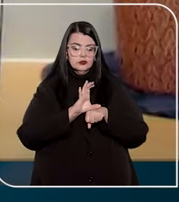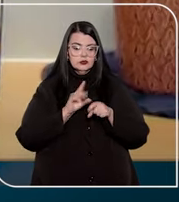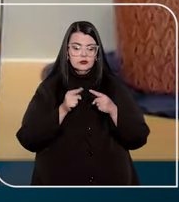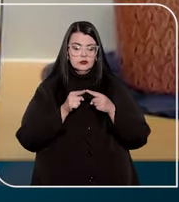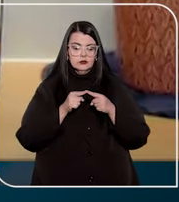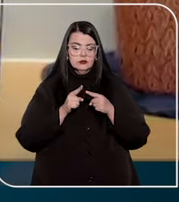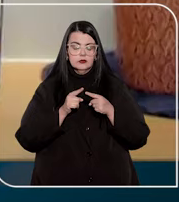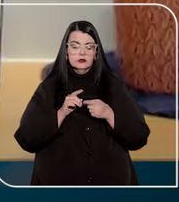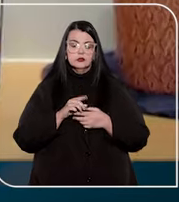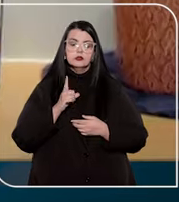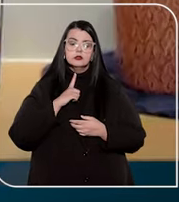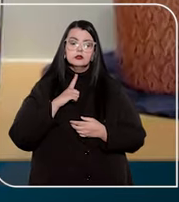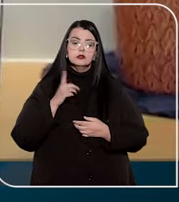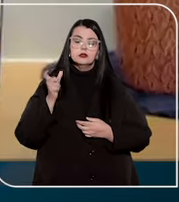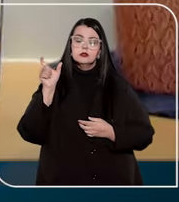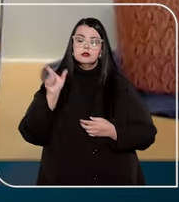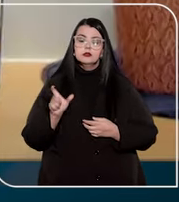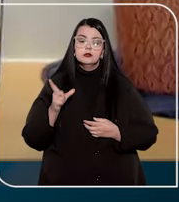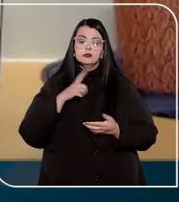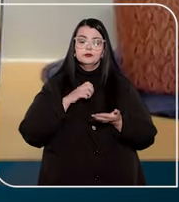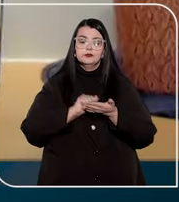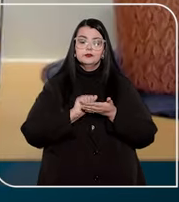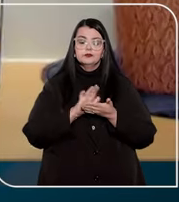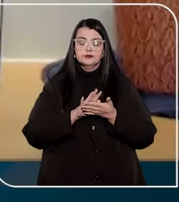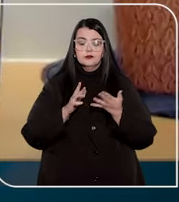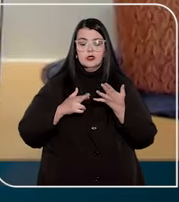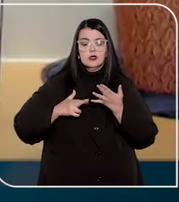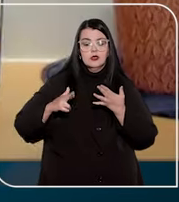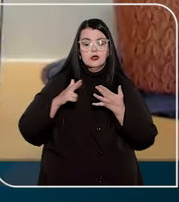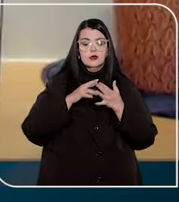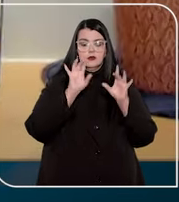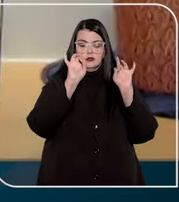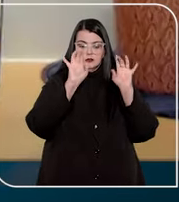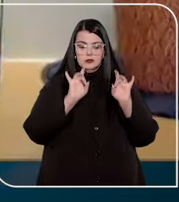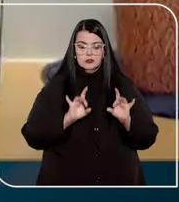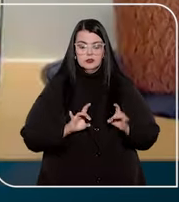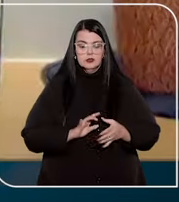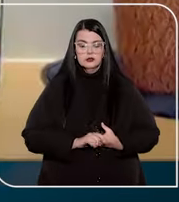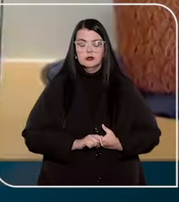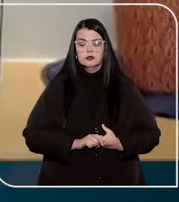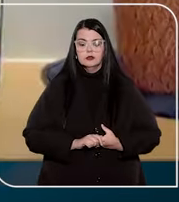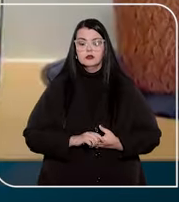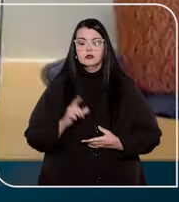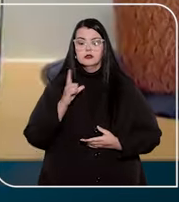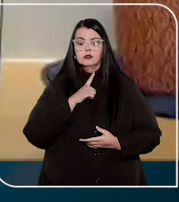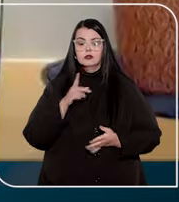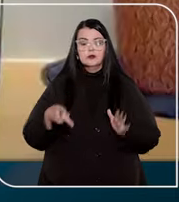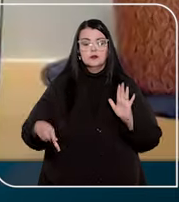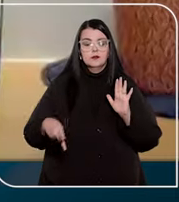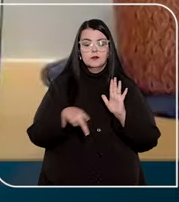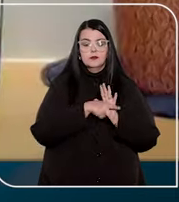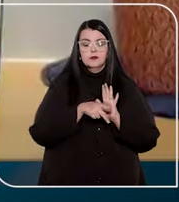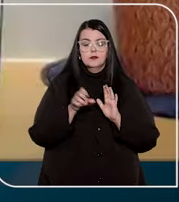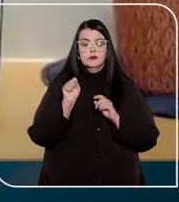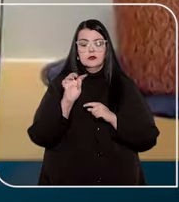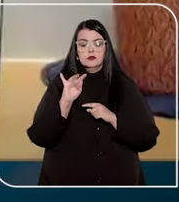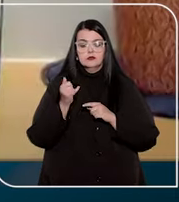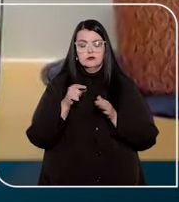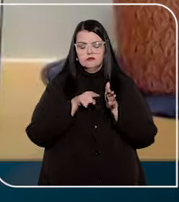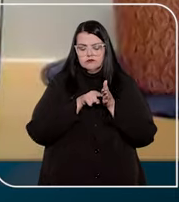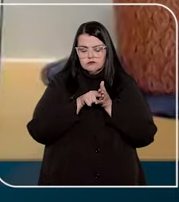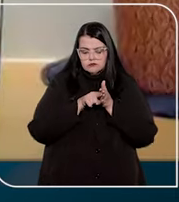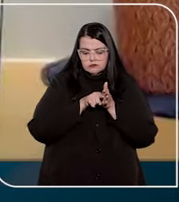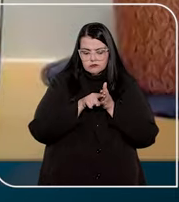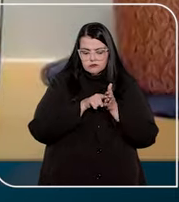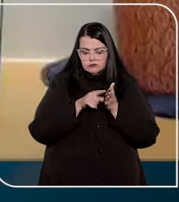A parte opta por interpor só o recurso especial. Então, interpõe o recurso especial, vem para o STJ, para apreciar o quê?